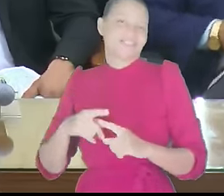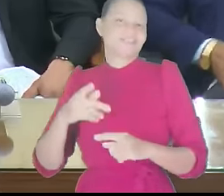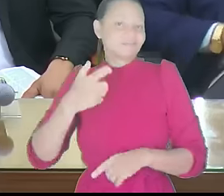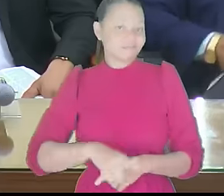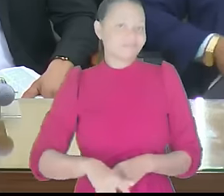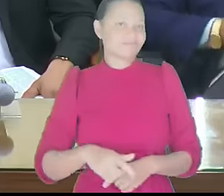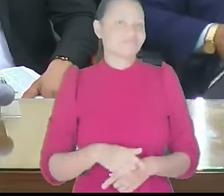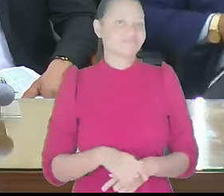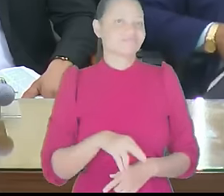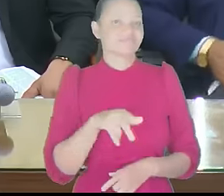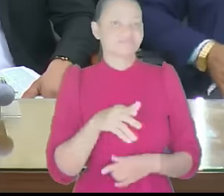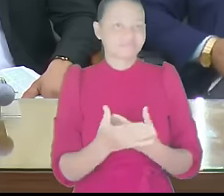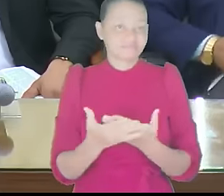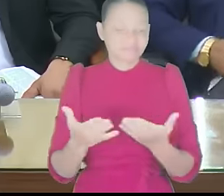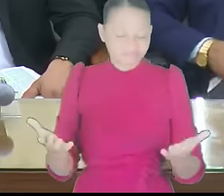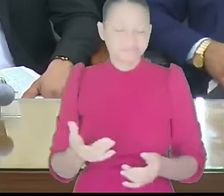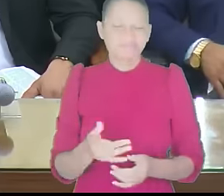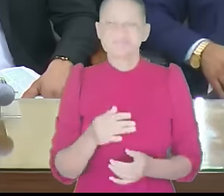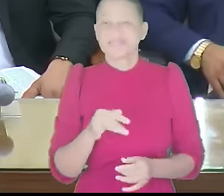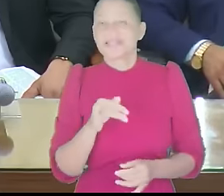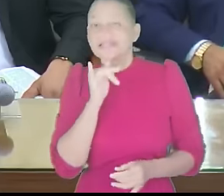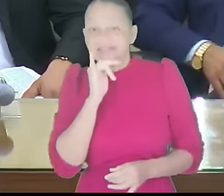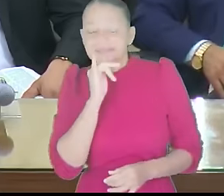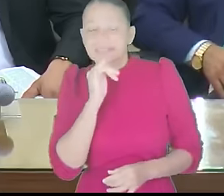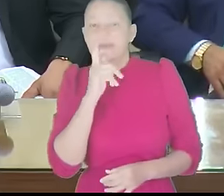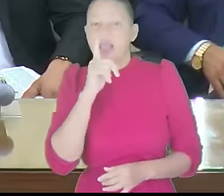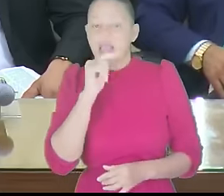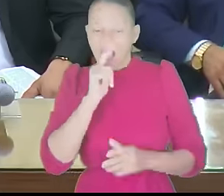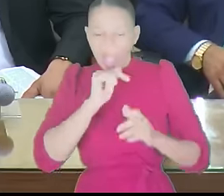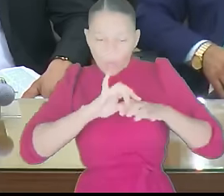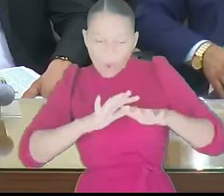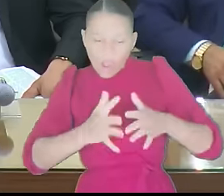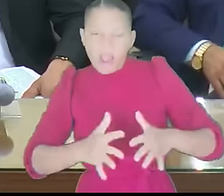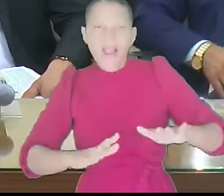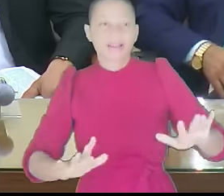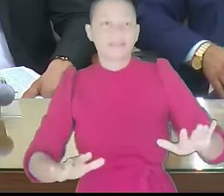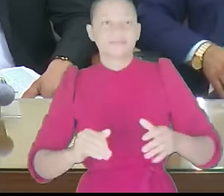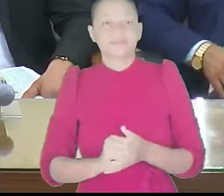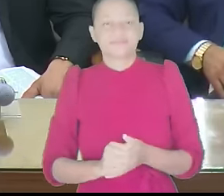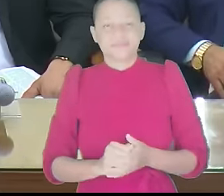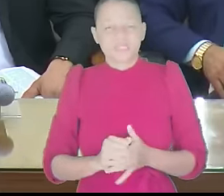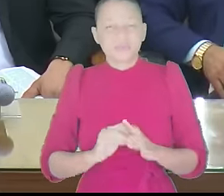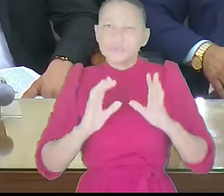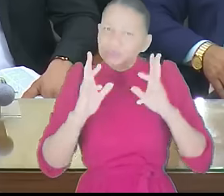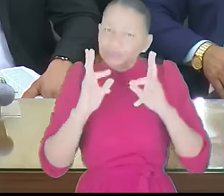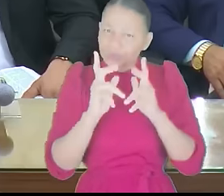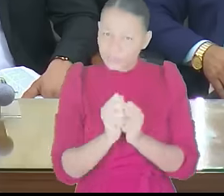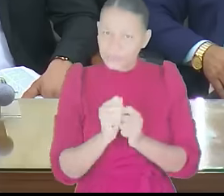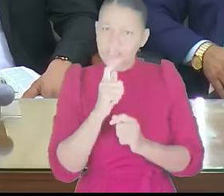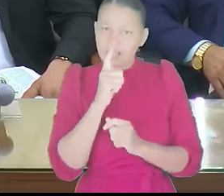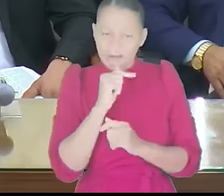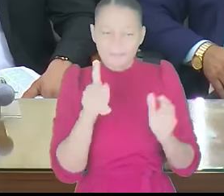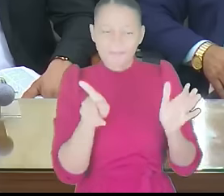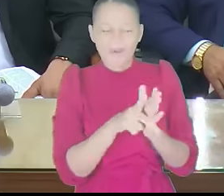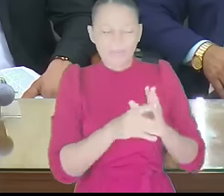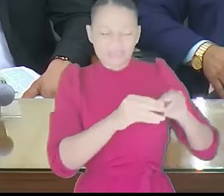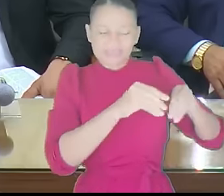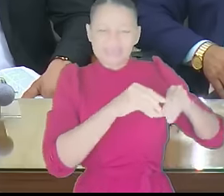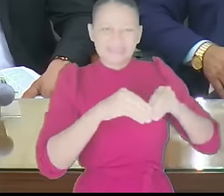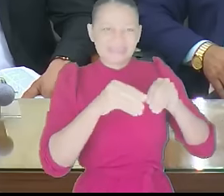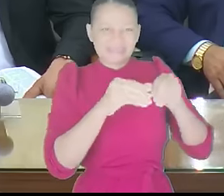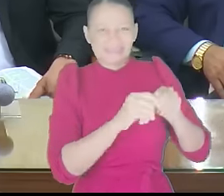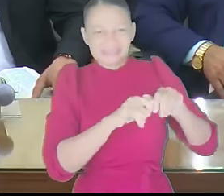Olha, irmão, diz que as águas, toda água sai do mar. Você sabia disso? Quem